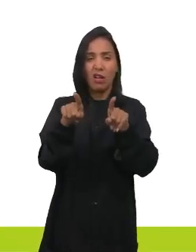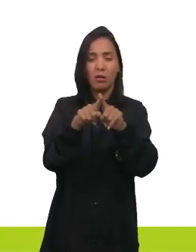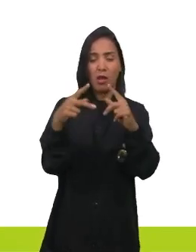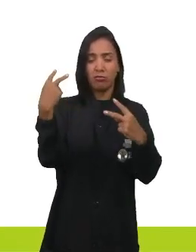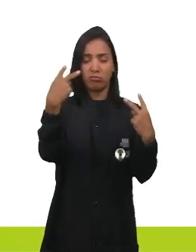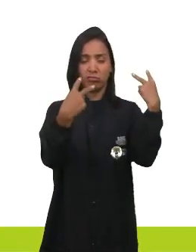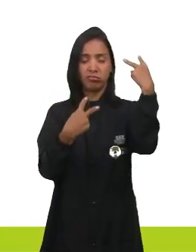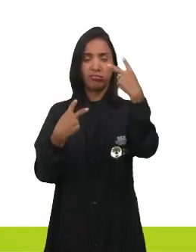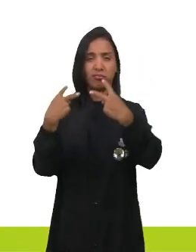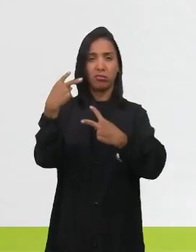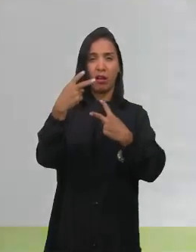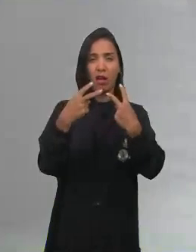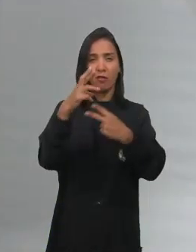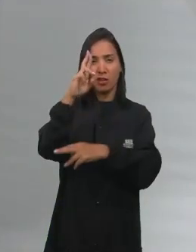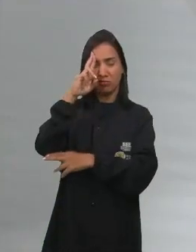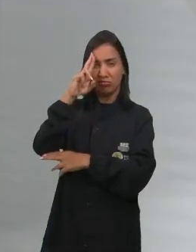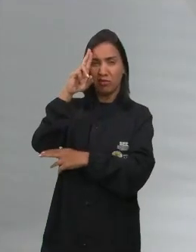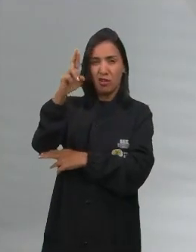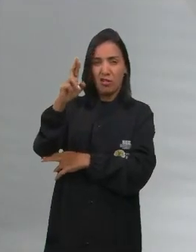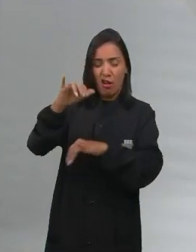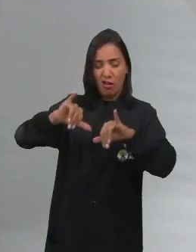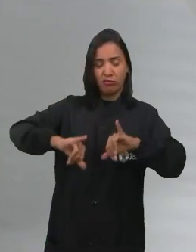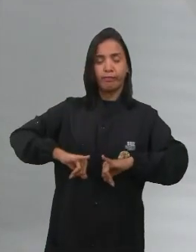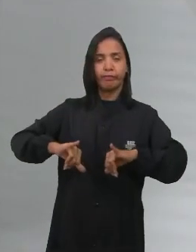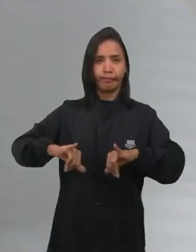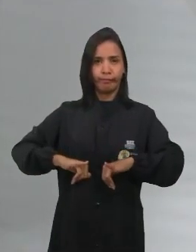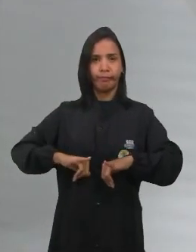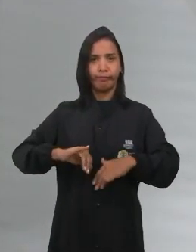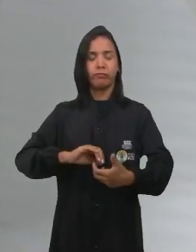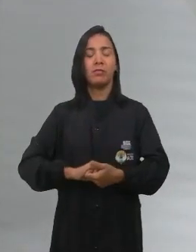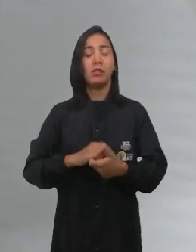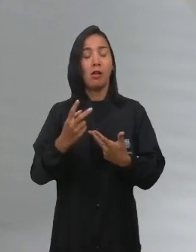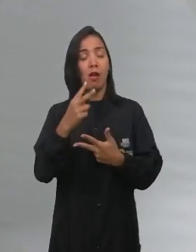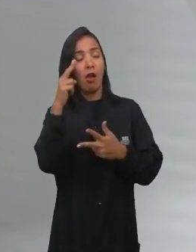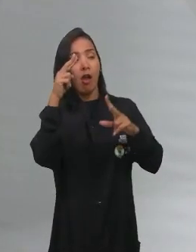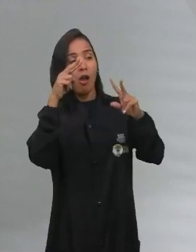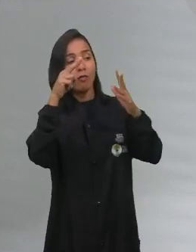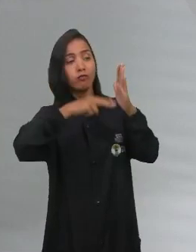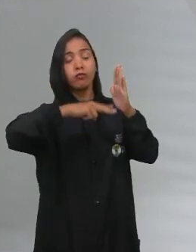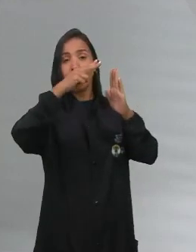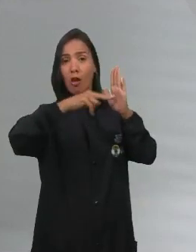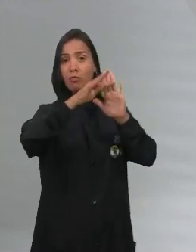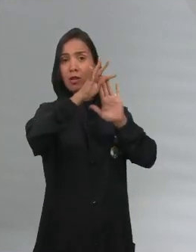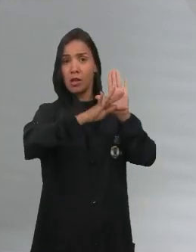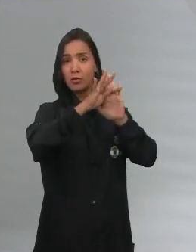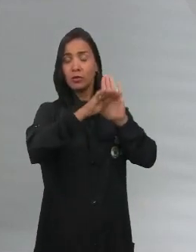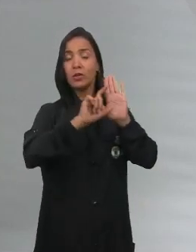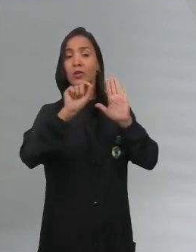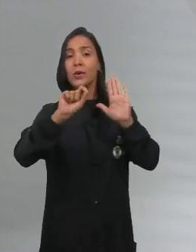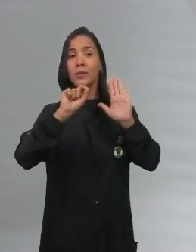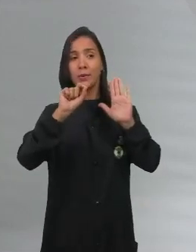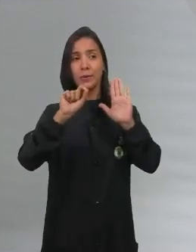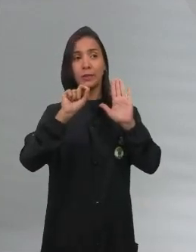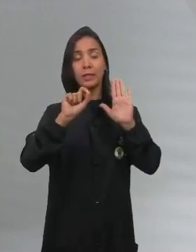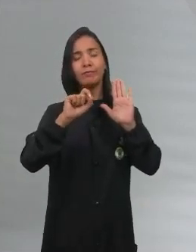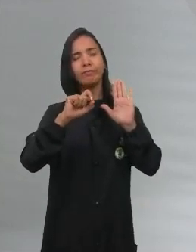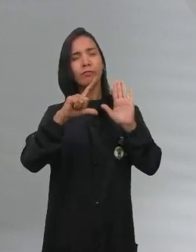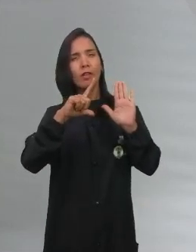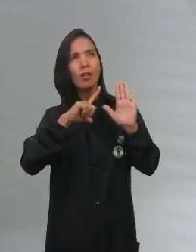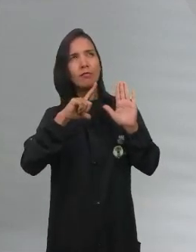bestial. Observa aqui que nesse trecho inicial do meu texto, eu tenho